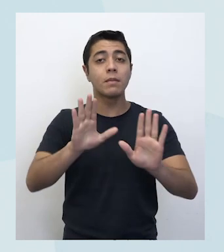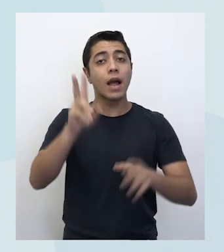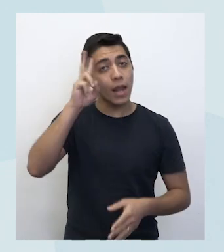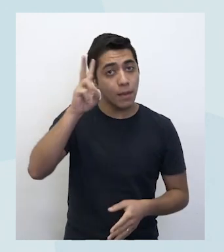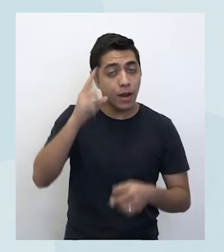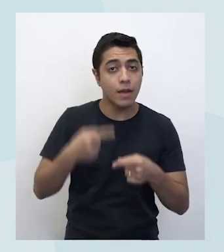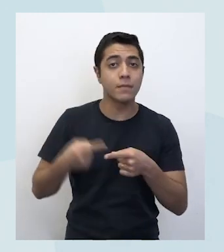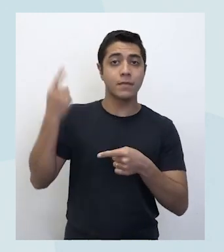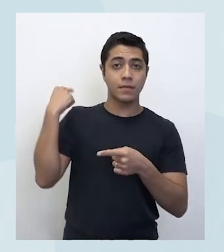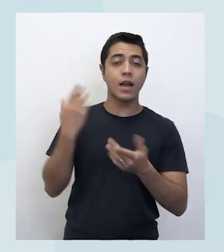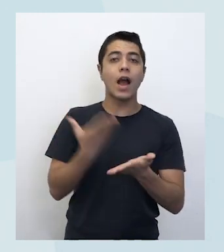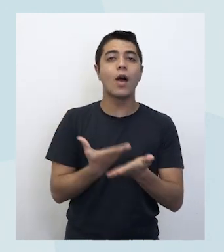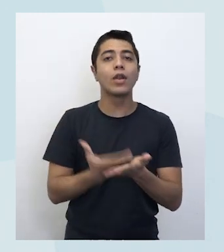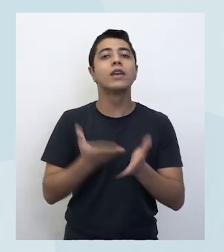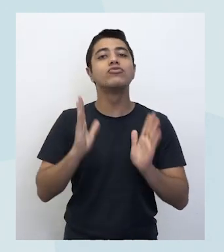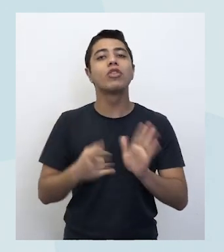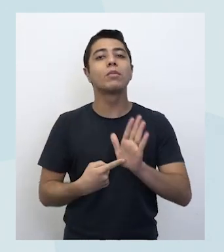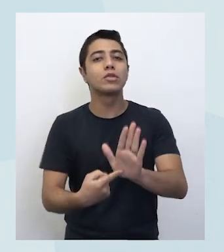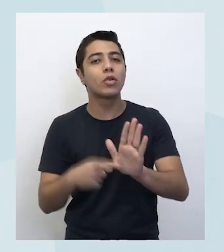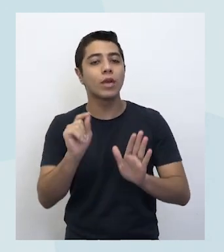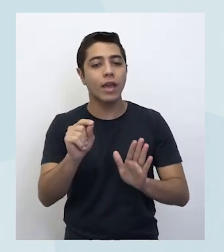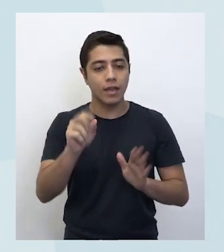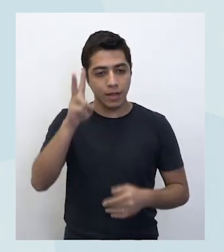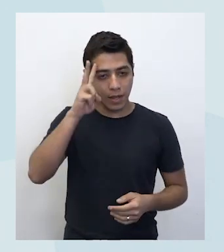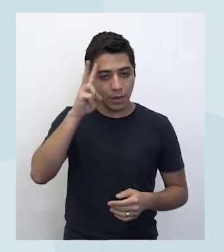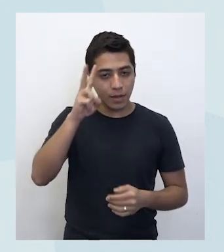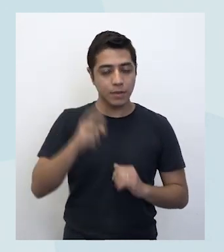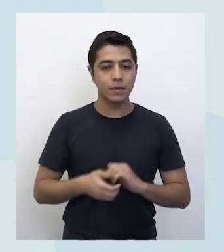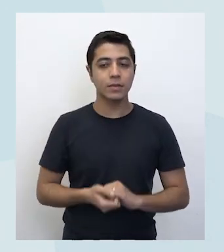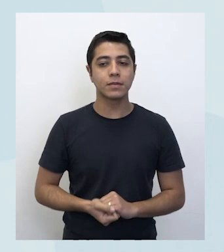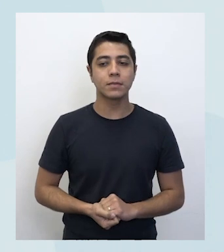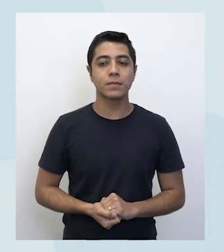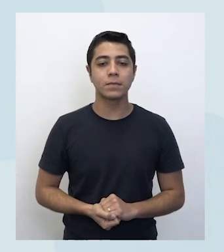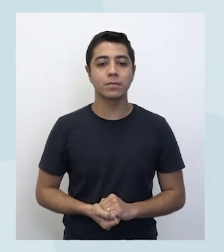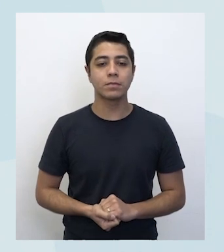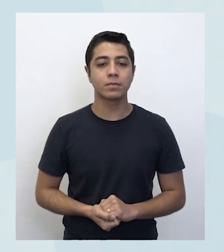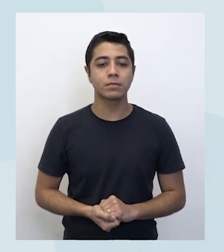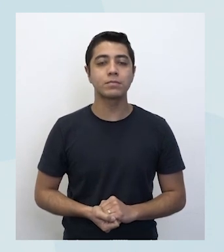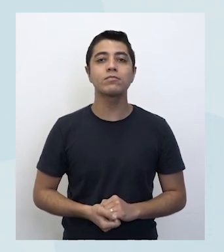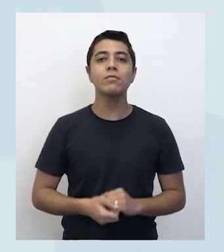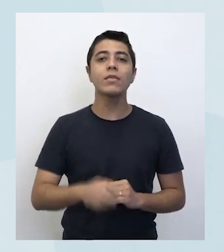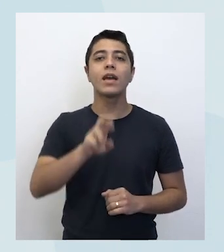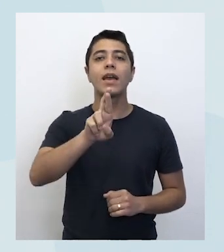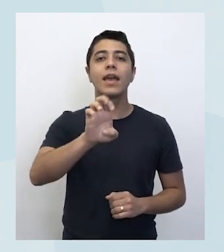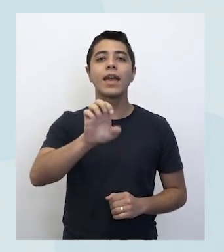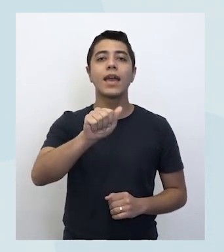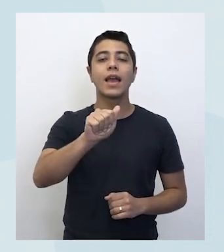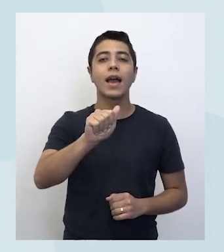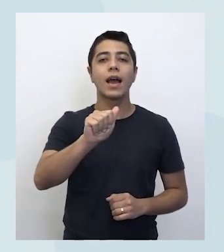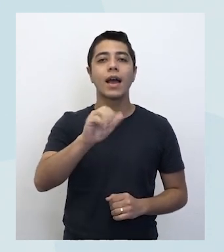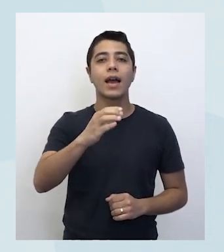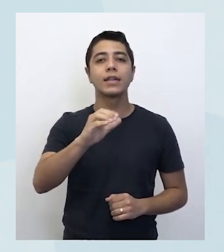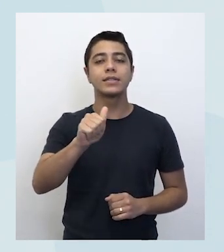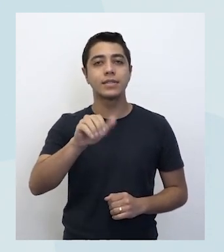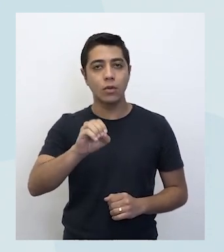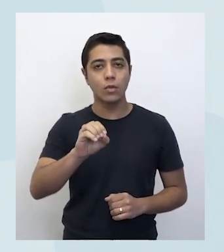vimos as reações de neutralização, né? Retomando aqui. O que é uma reação de neutralização? É aquela a